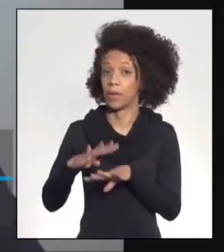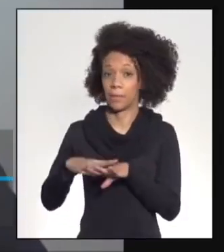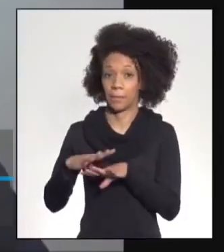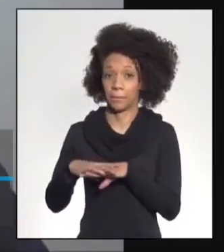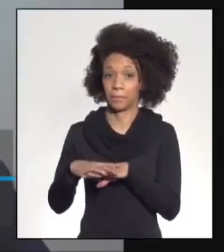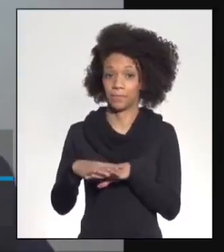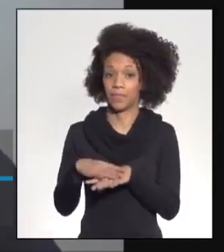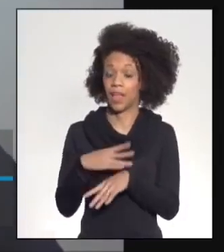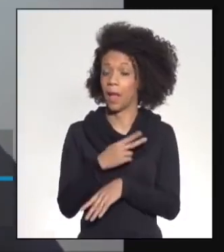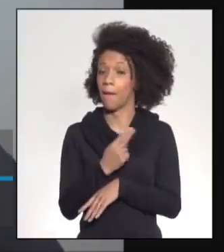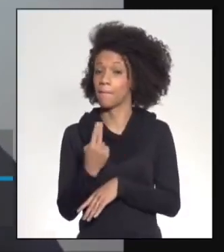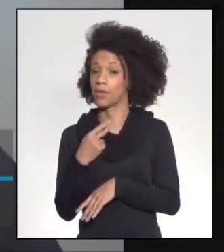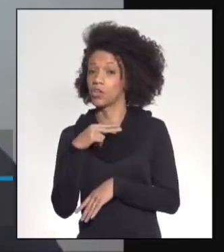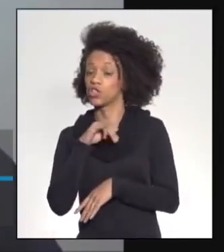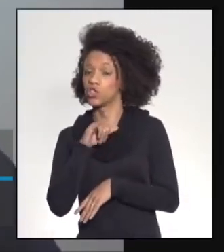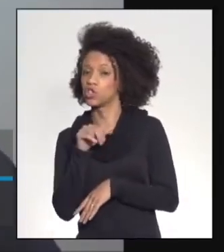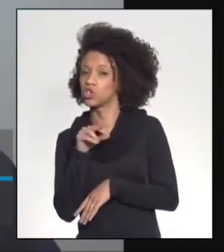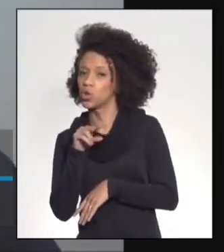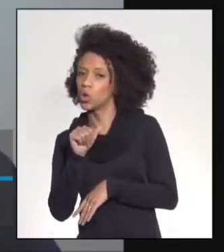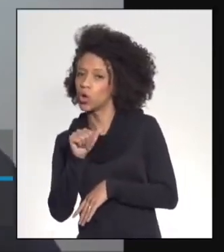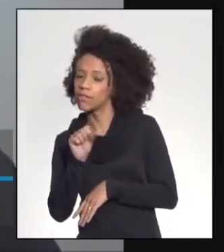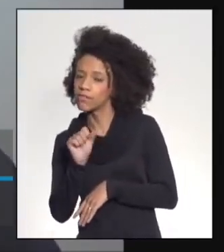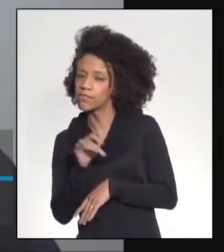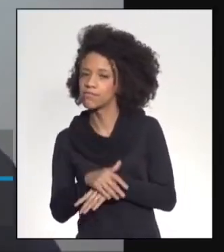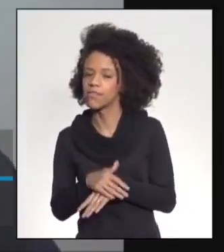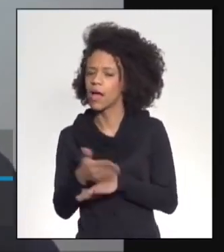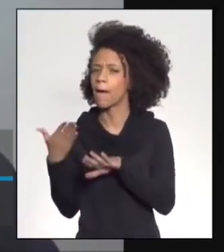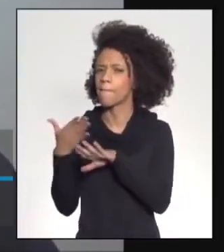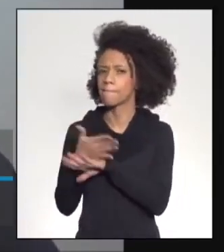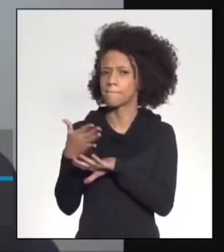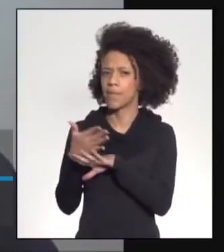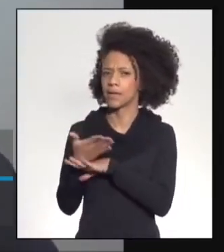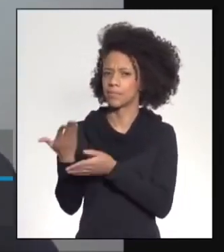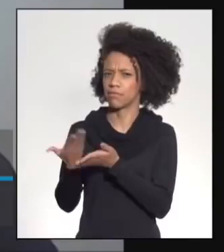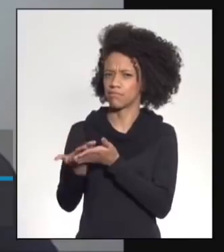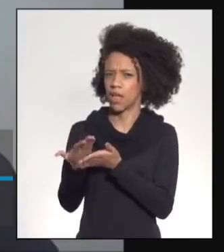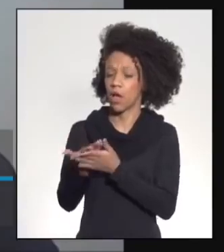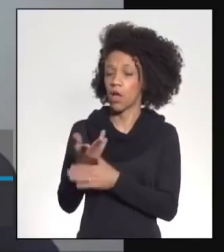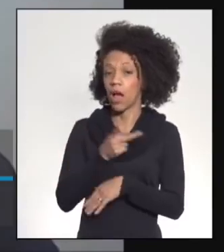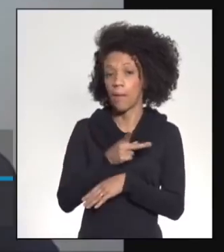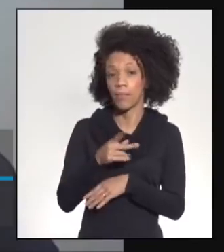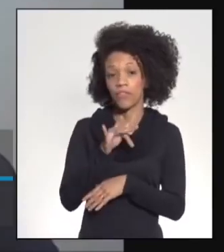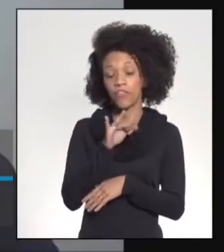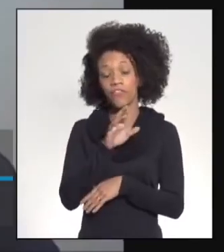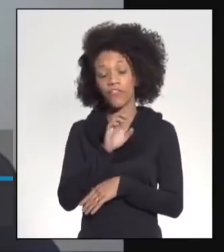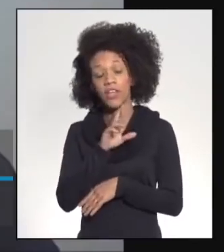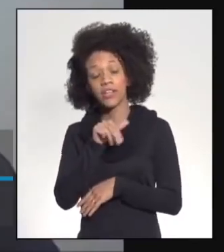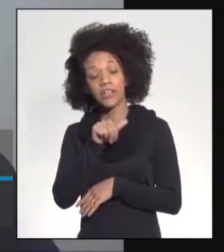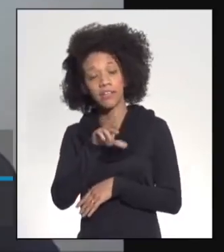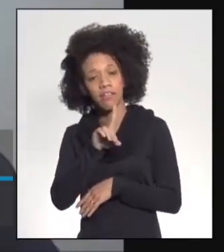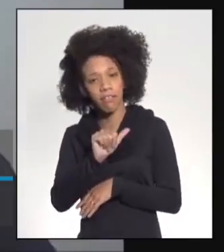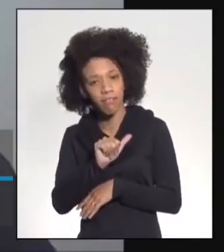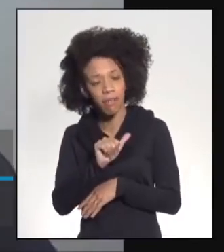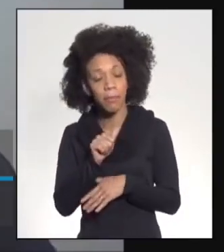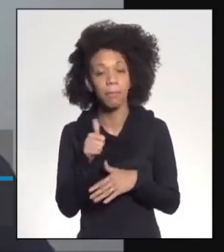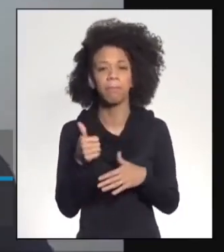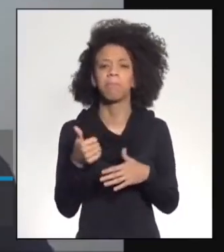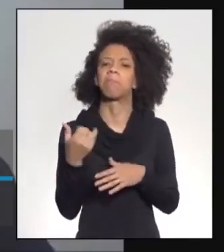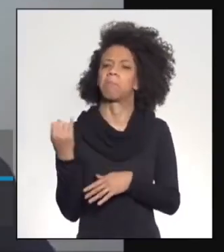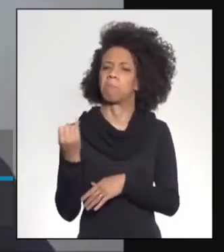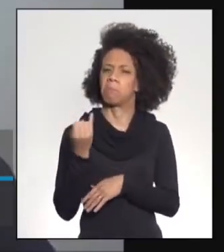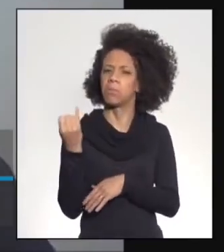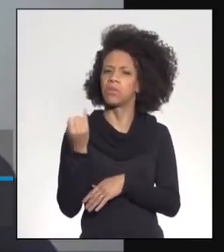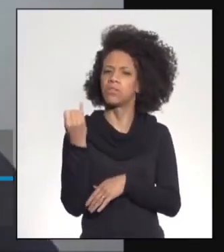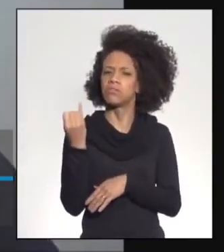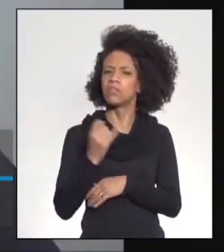nome é Jonas e eu vou participar hoje com vocês da aula da professora Fernanda de arte, né? A aula hoje, muito importante, a